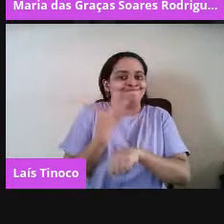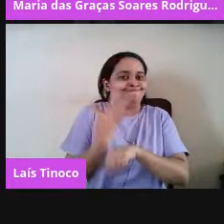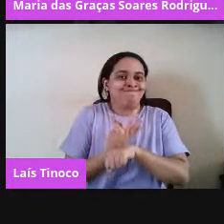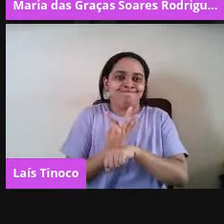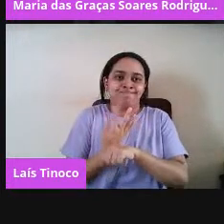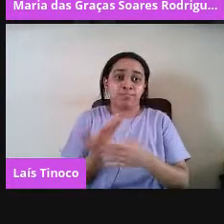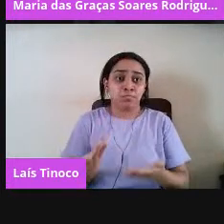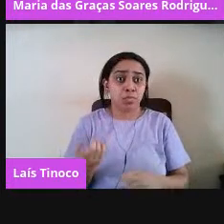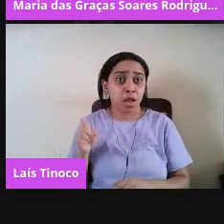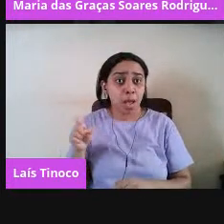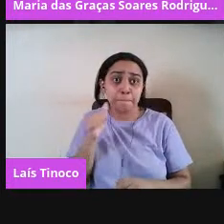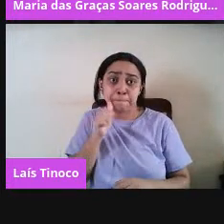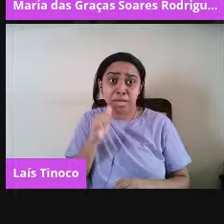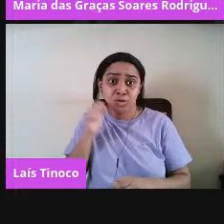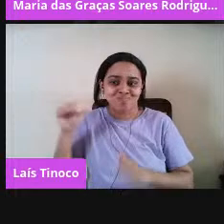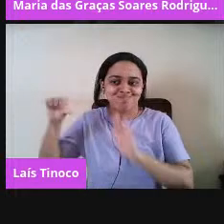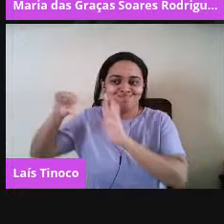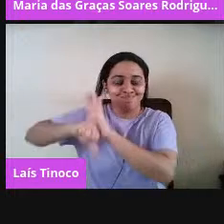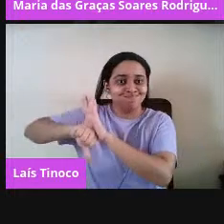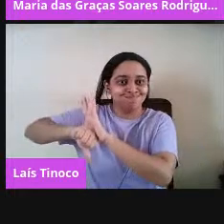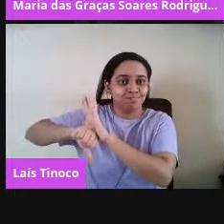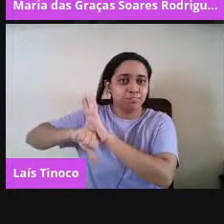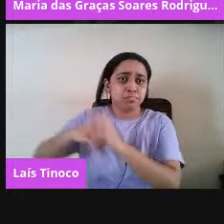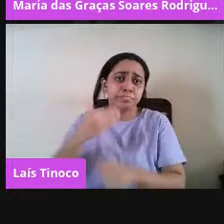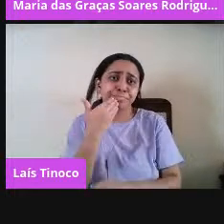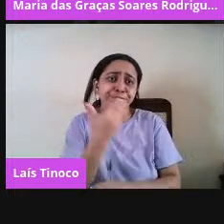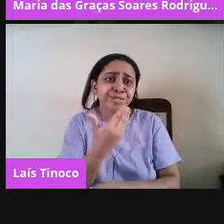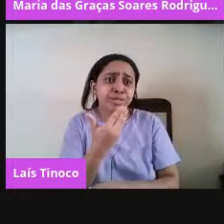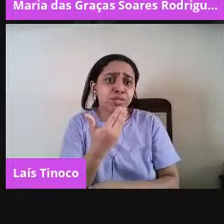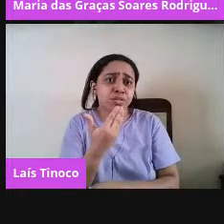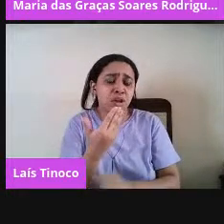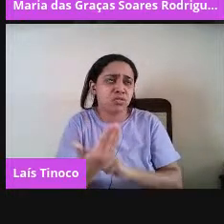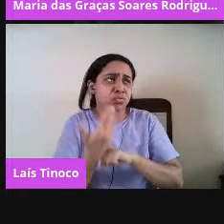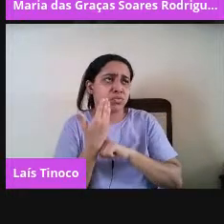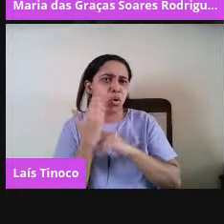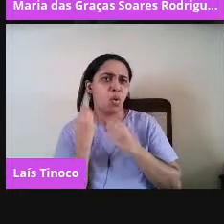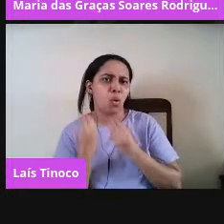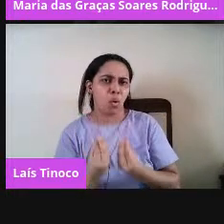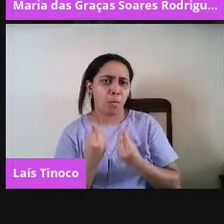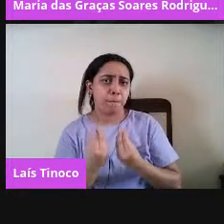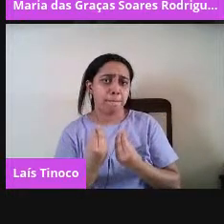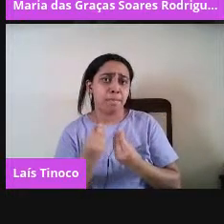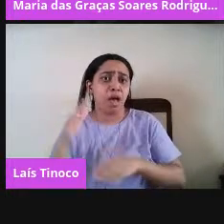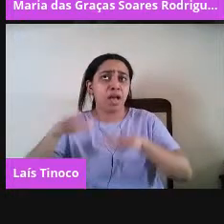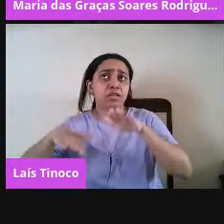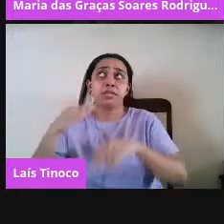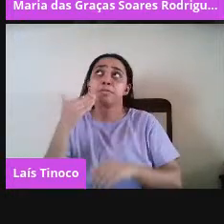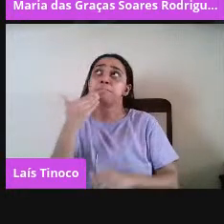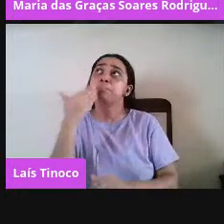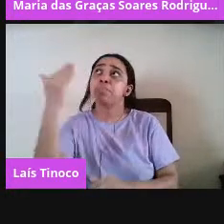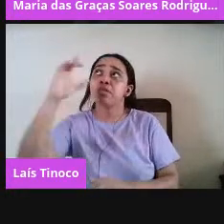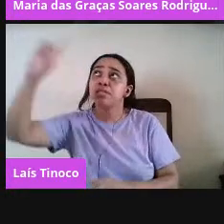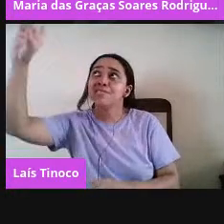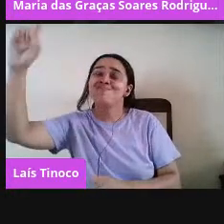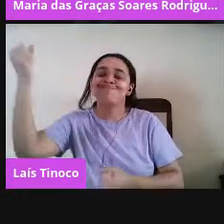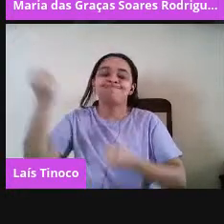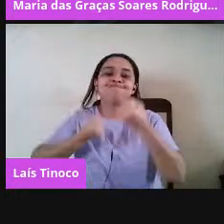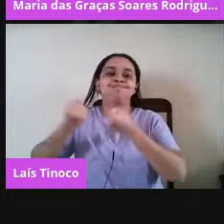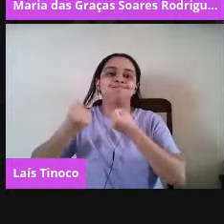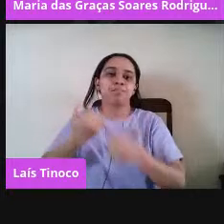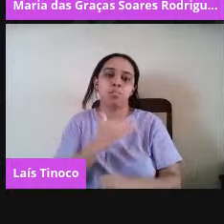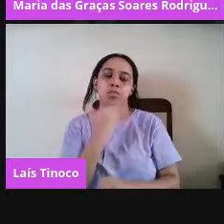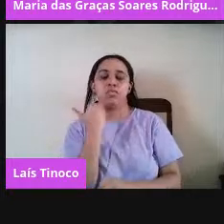crime poderia pedir socorro? Às vezes pede a Deus para morrer, é a fala da detenta. E ele tinha dito